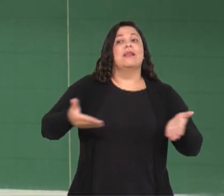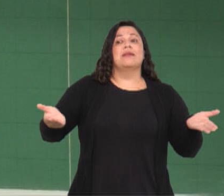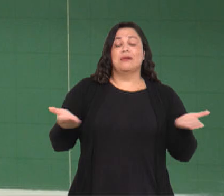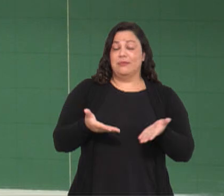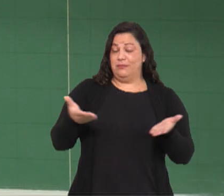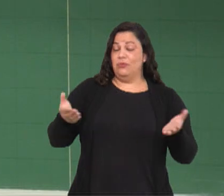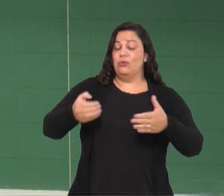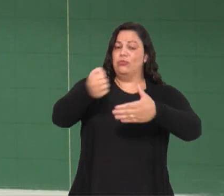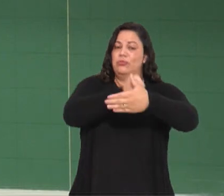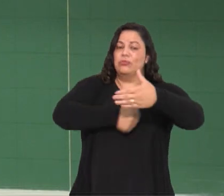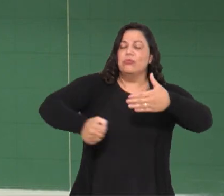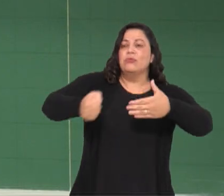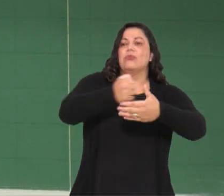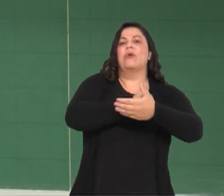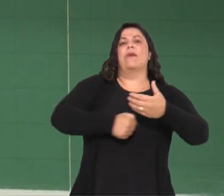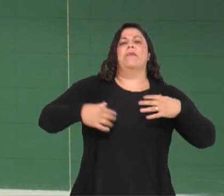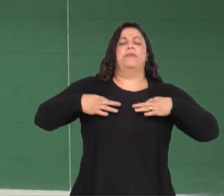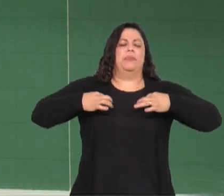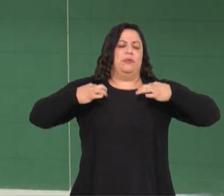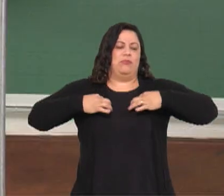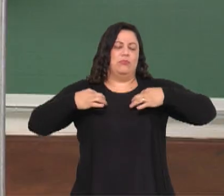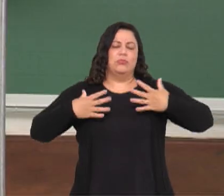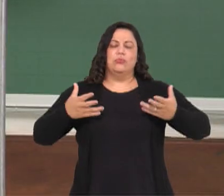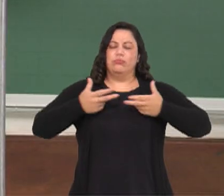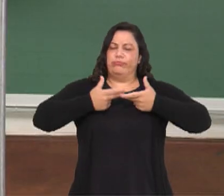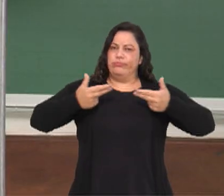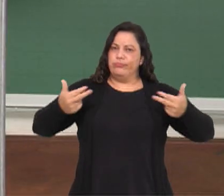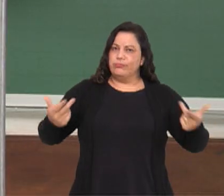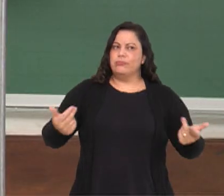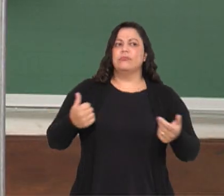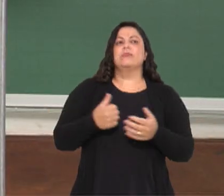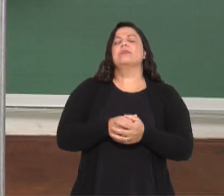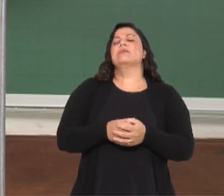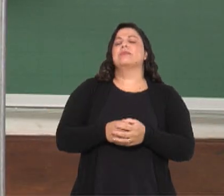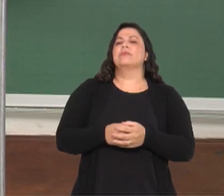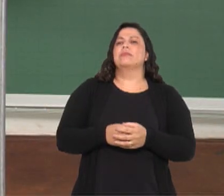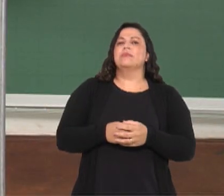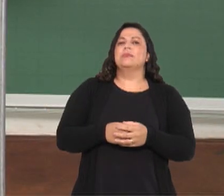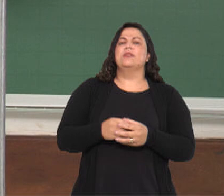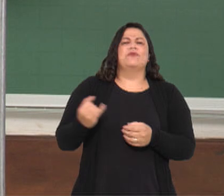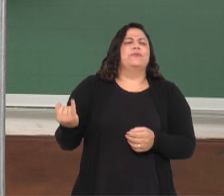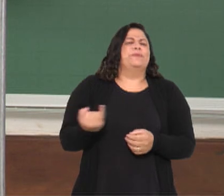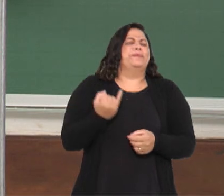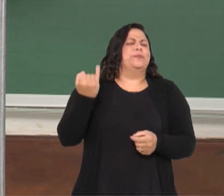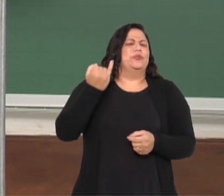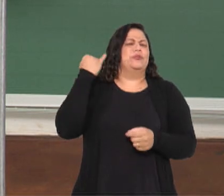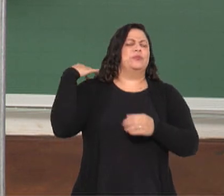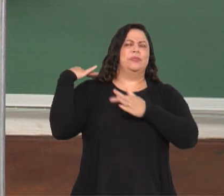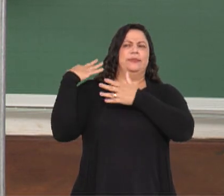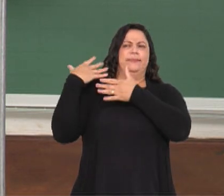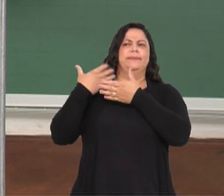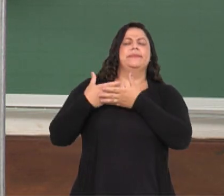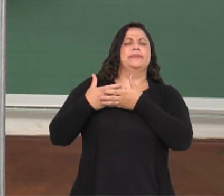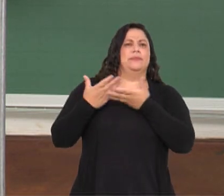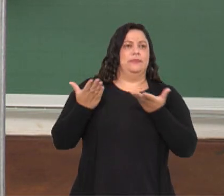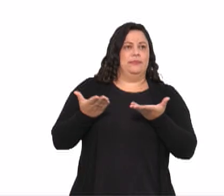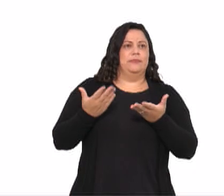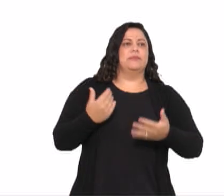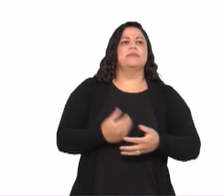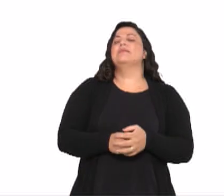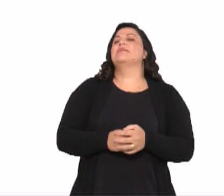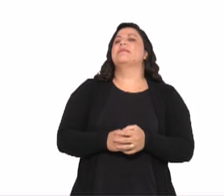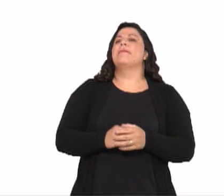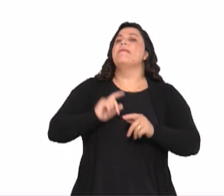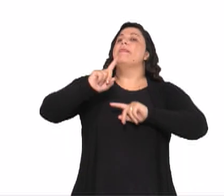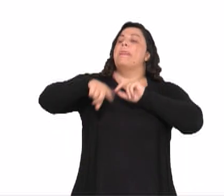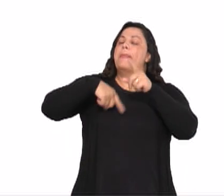na culinária, na vestimenta, né? Então foi um ciclo muito importante. O ciclo da erva